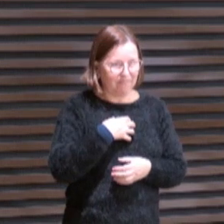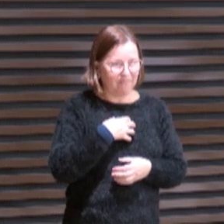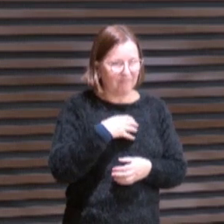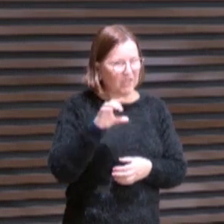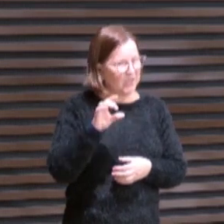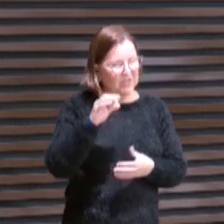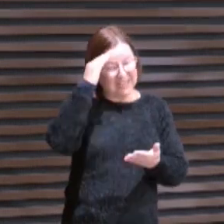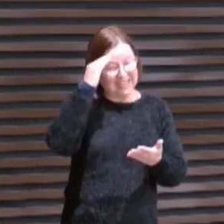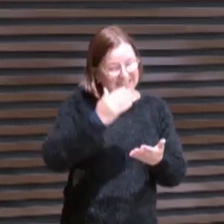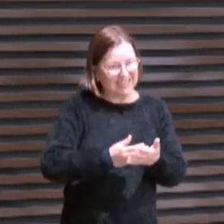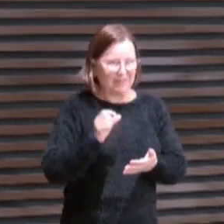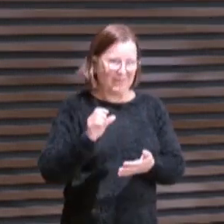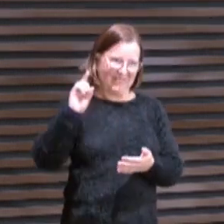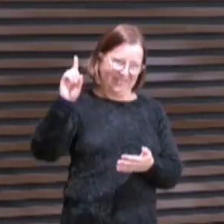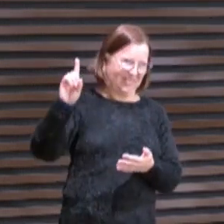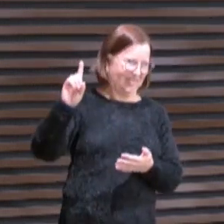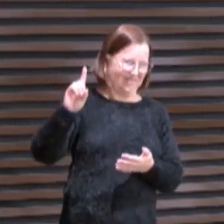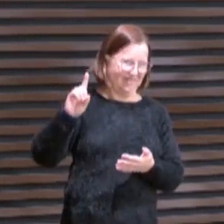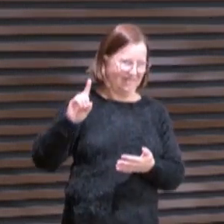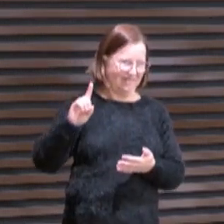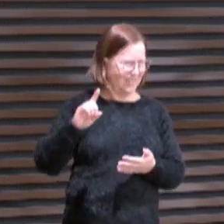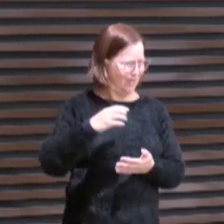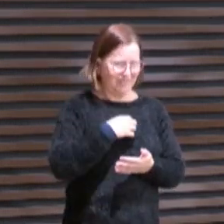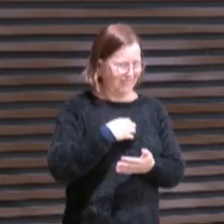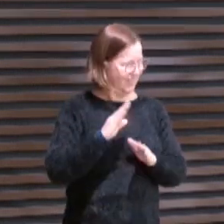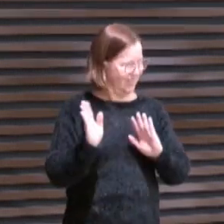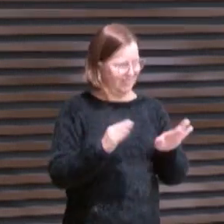dizendo. Lá em